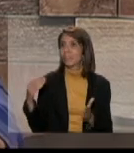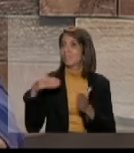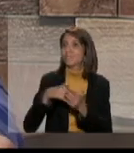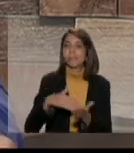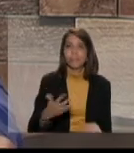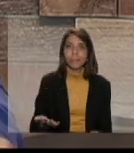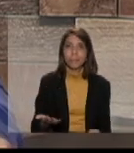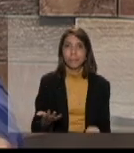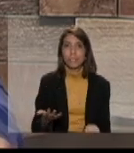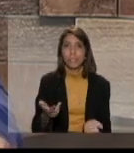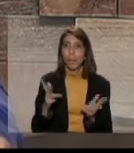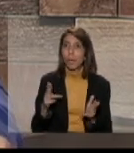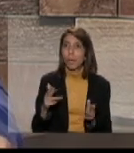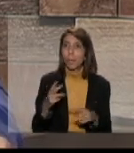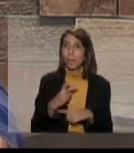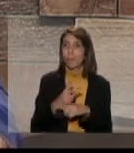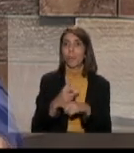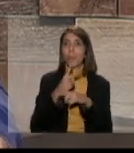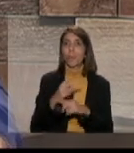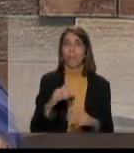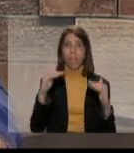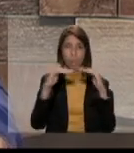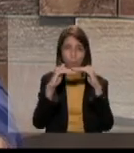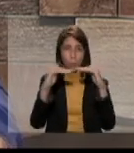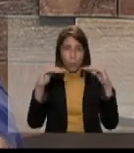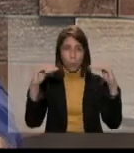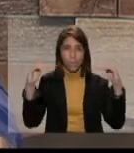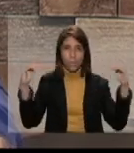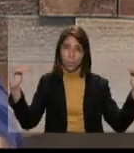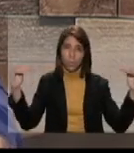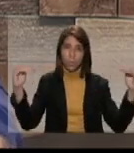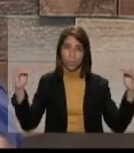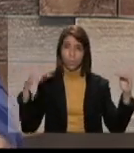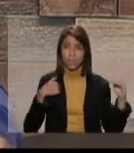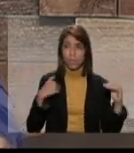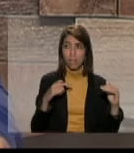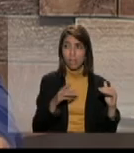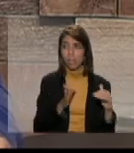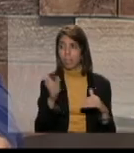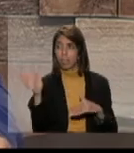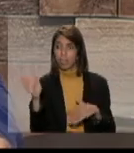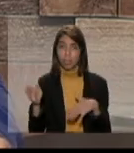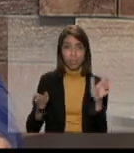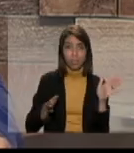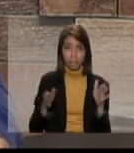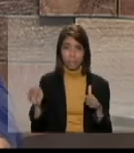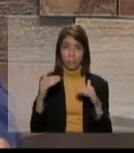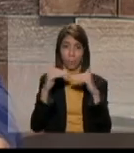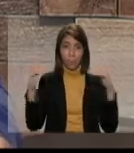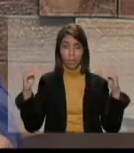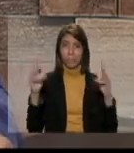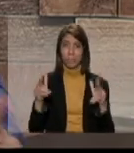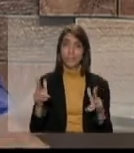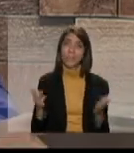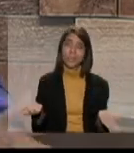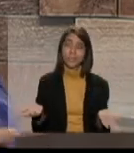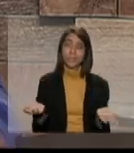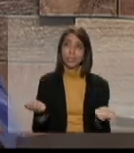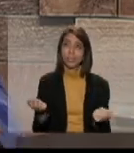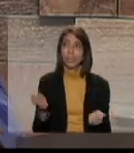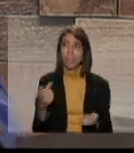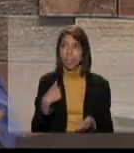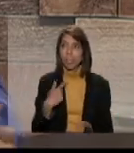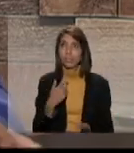eu acho que não tem muito esse laeken buscar horizonte saber se desloca conforme você se desloca também